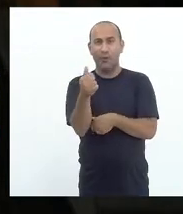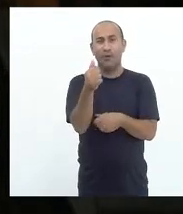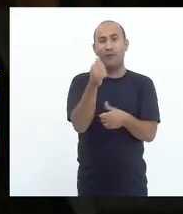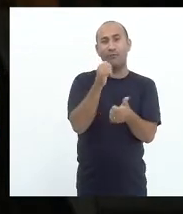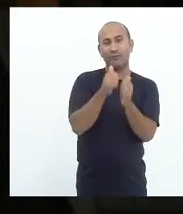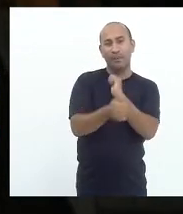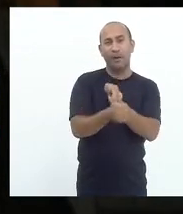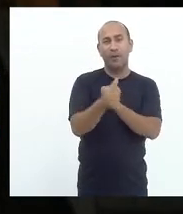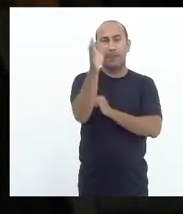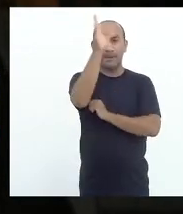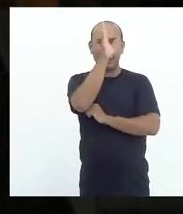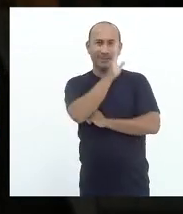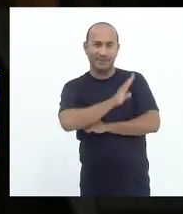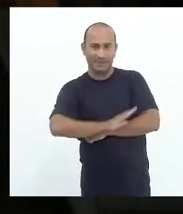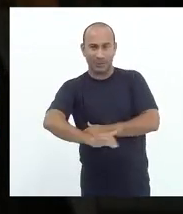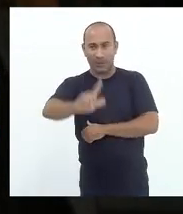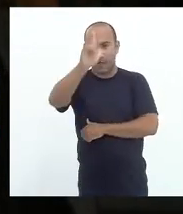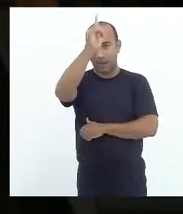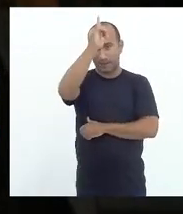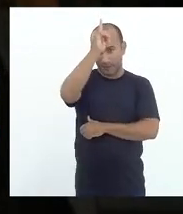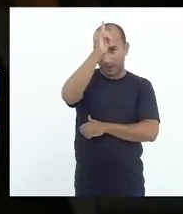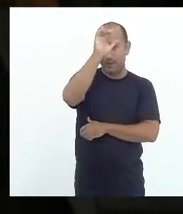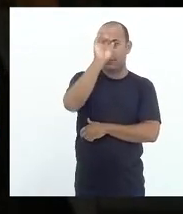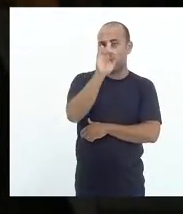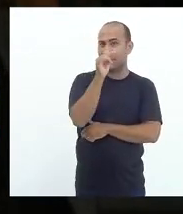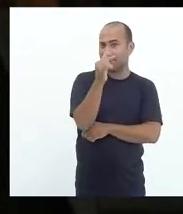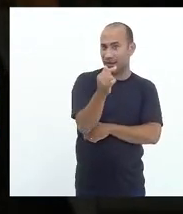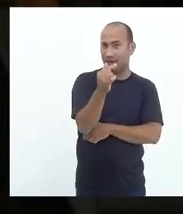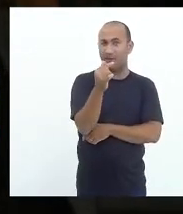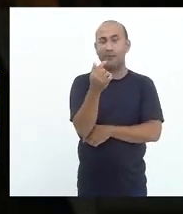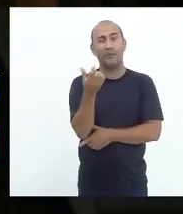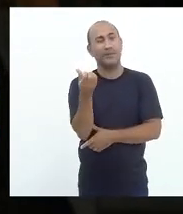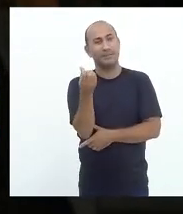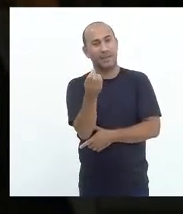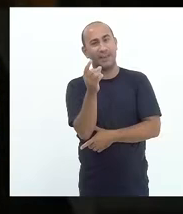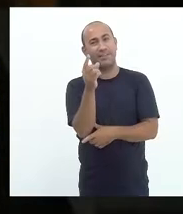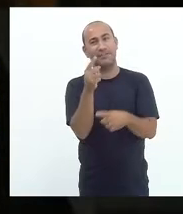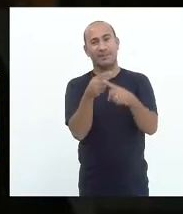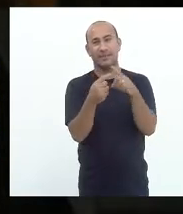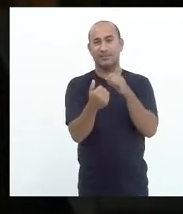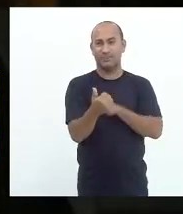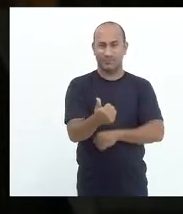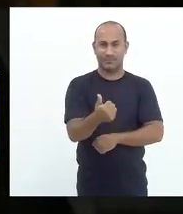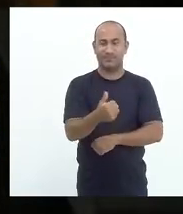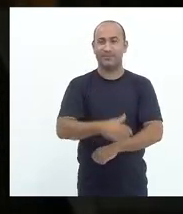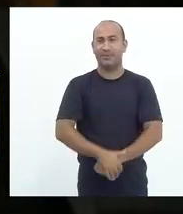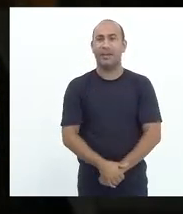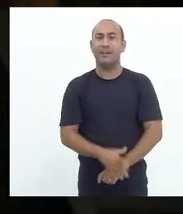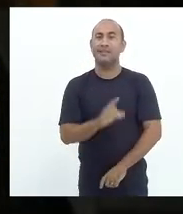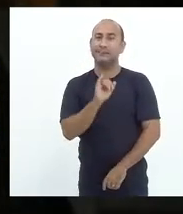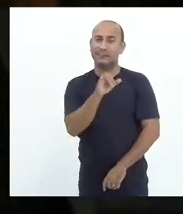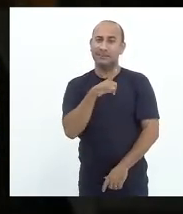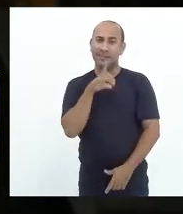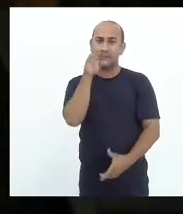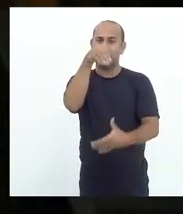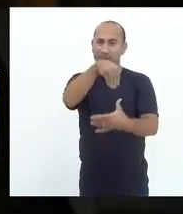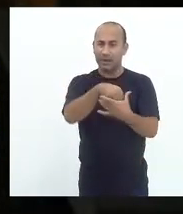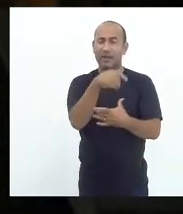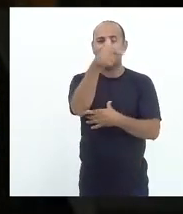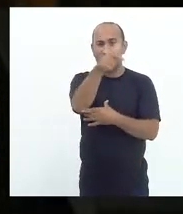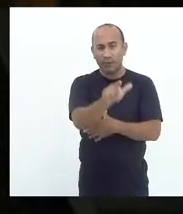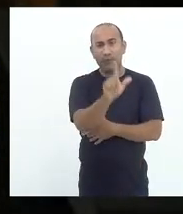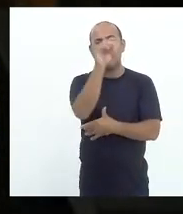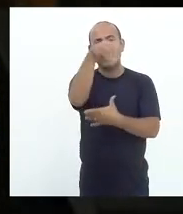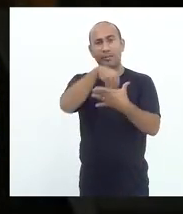Alemanha. Só votam 7. Foi 6-1. Se tivesse que votar, votaria novamente como